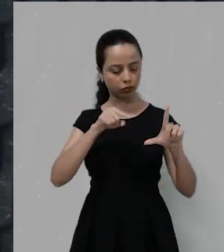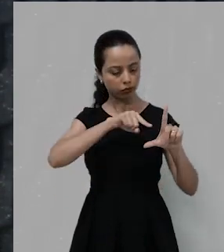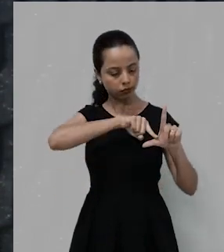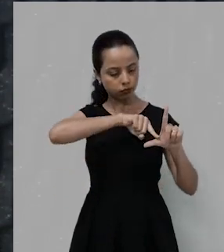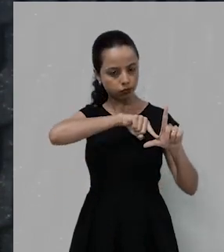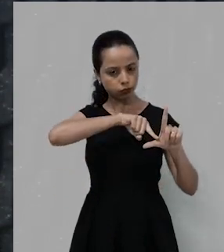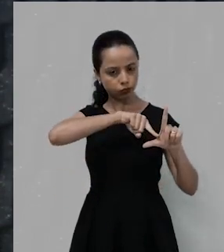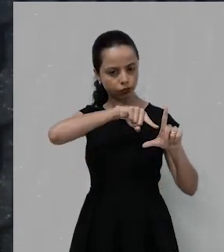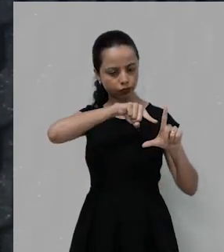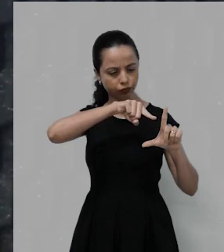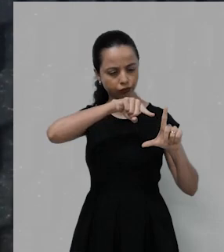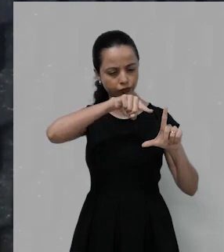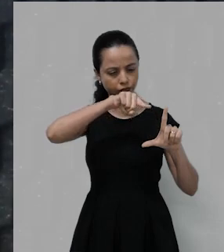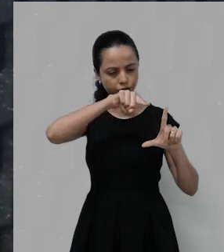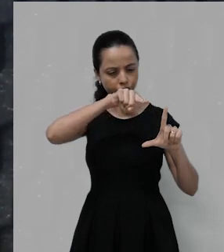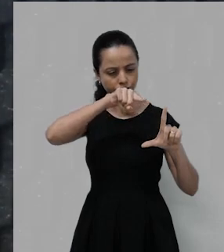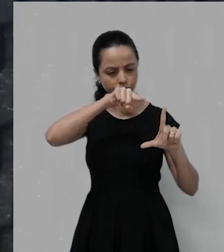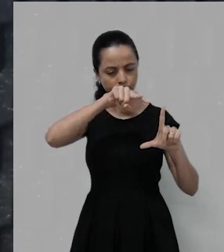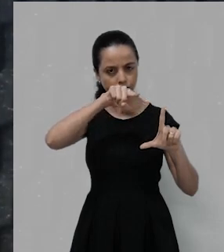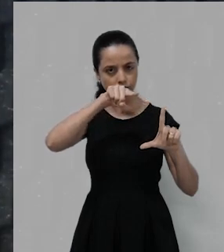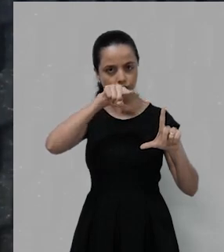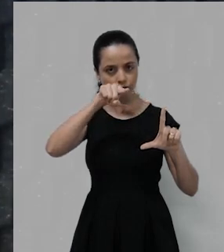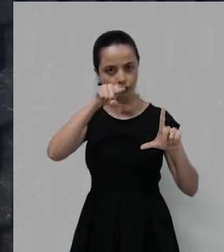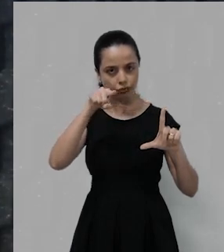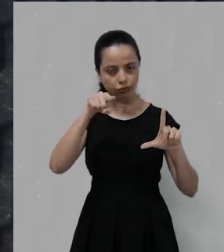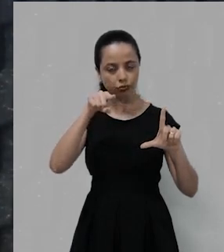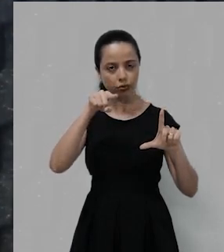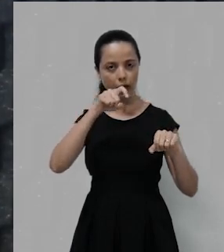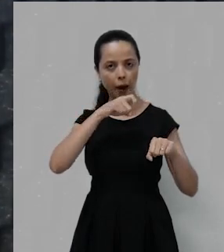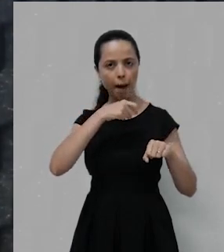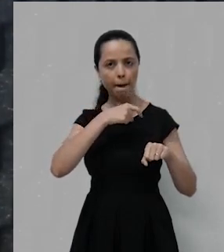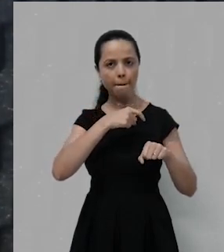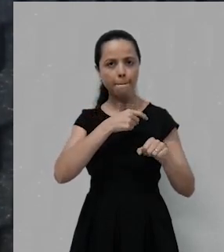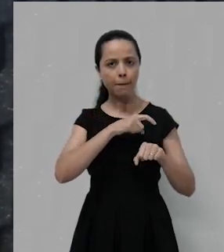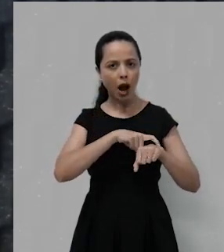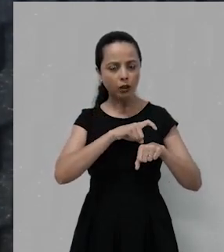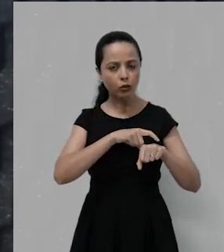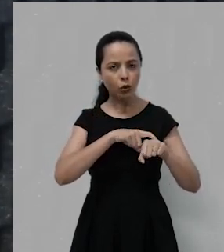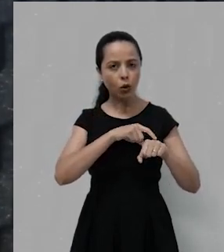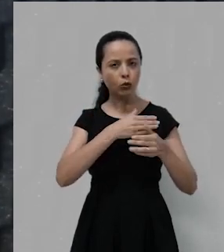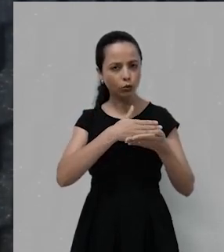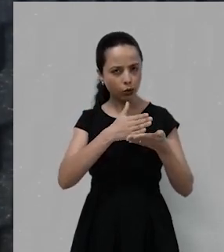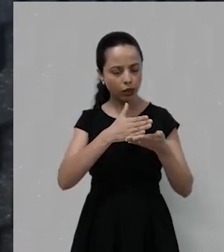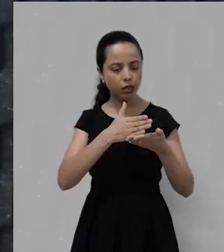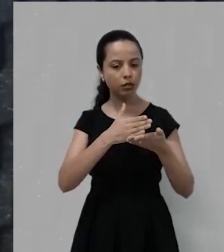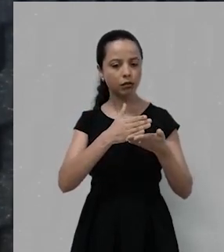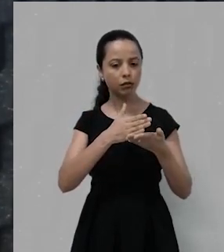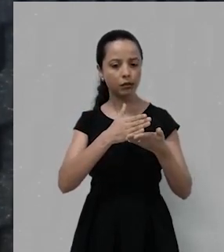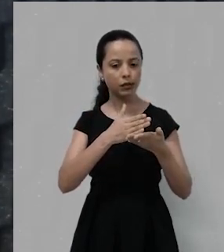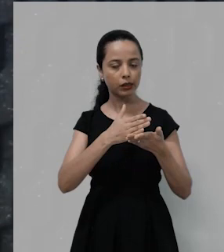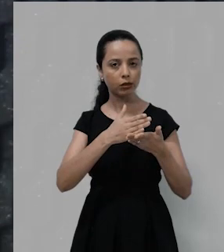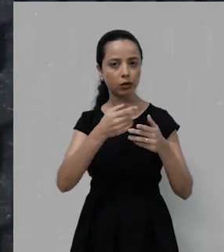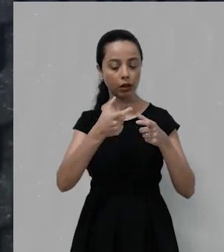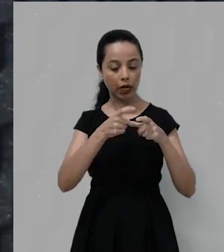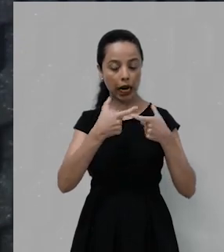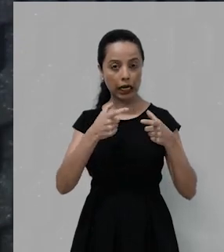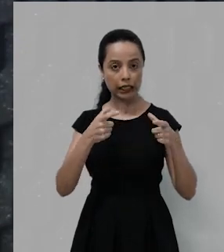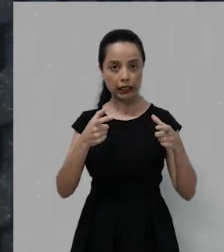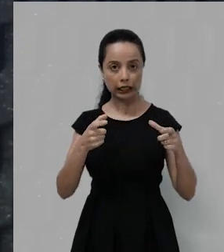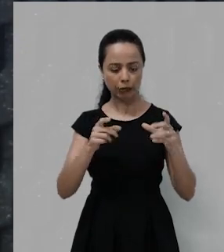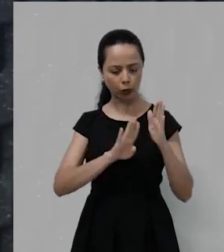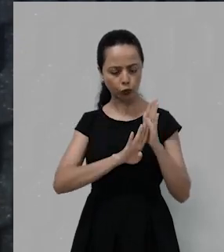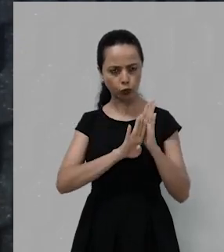acentuadíssimo. Quer dizer que nessas primeiras horas aqui, ó, o crescimento foi muito acentuado. E percebe